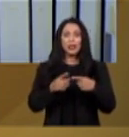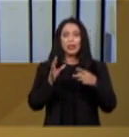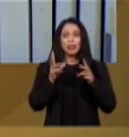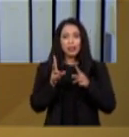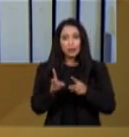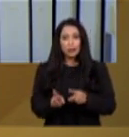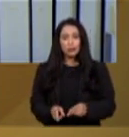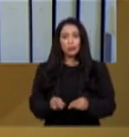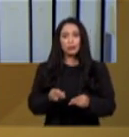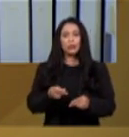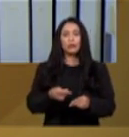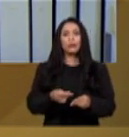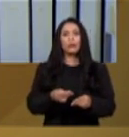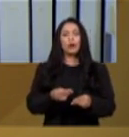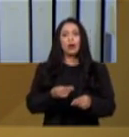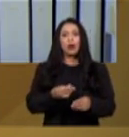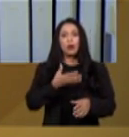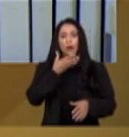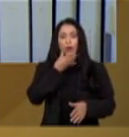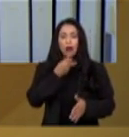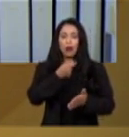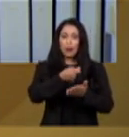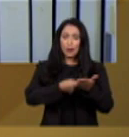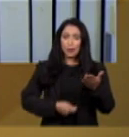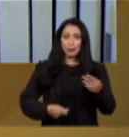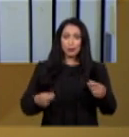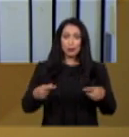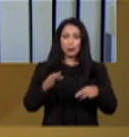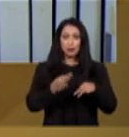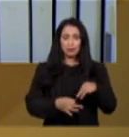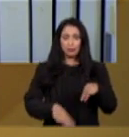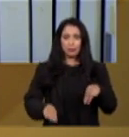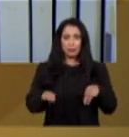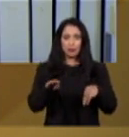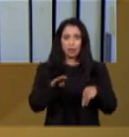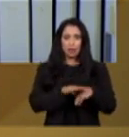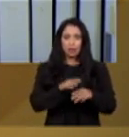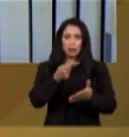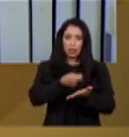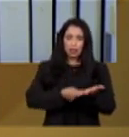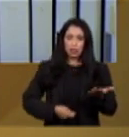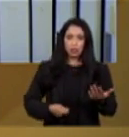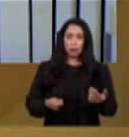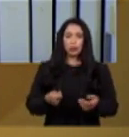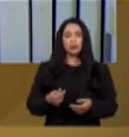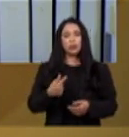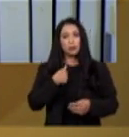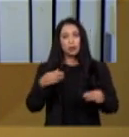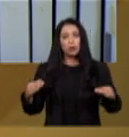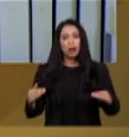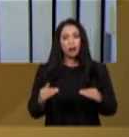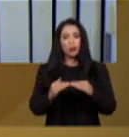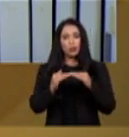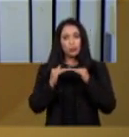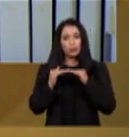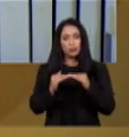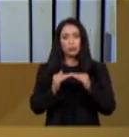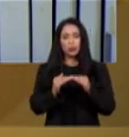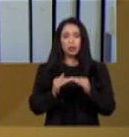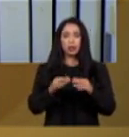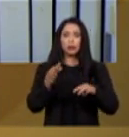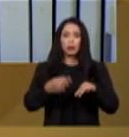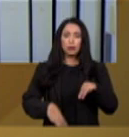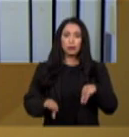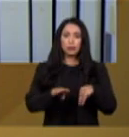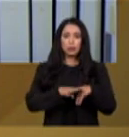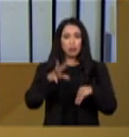decidi. Por isso, eu peço, Vênia, a divergência para acompanhar o ministro Luiz Fux. E proclamo,